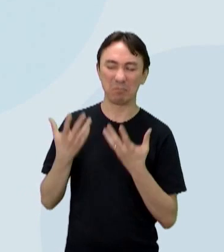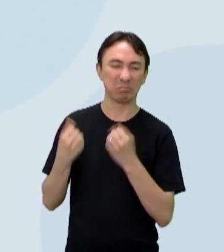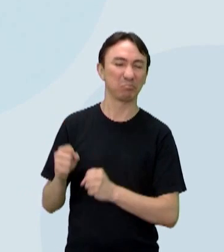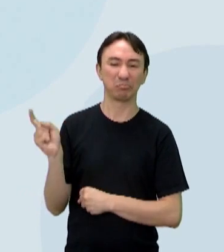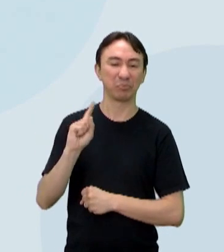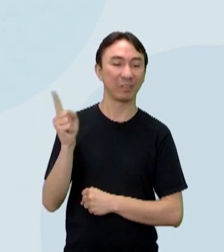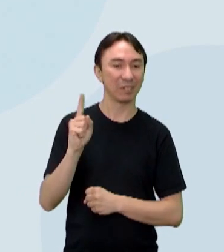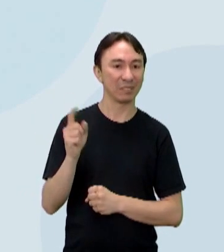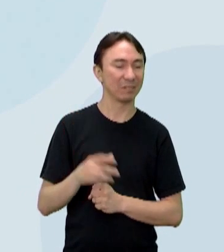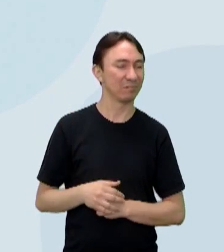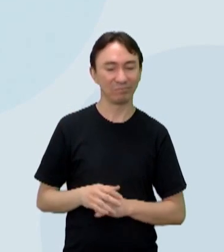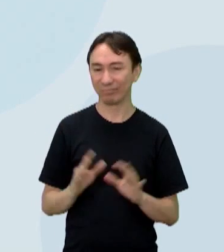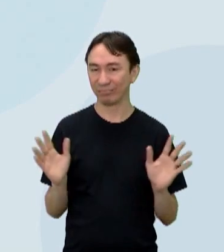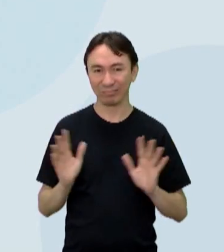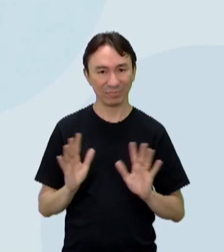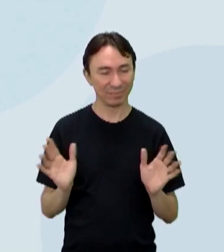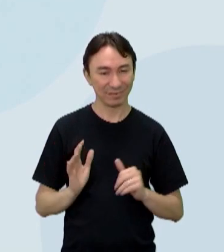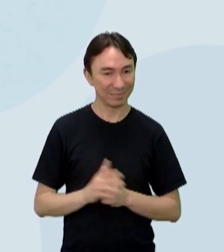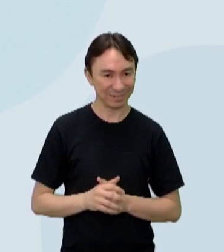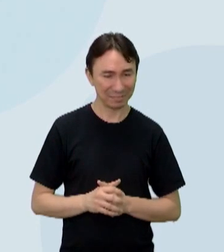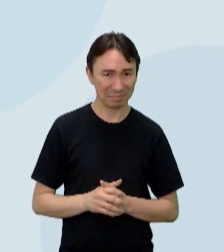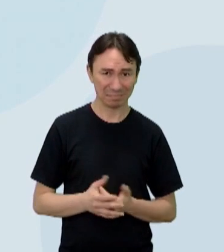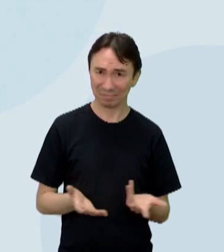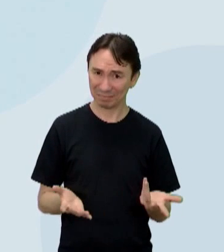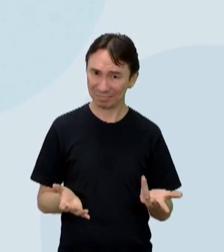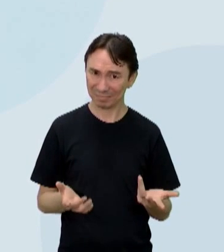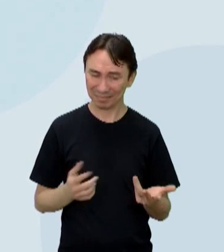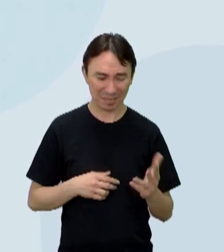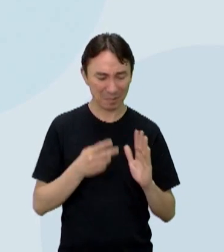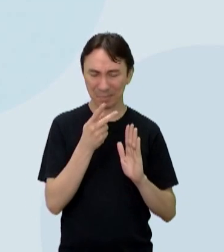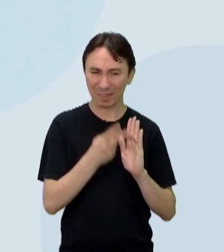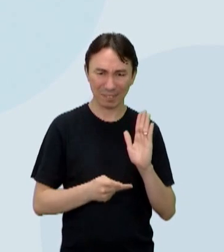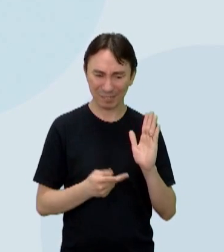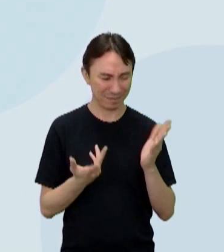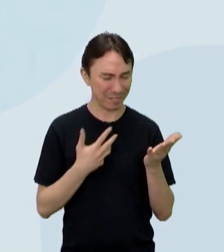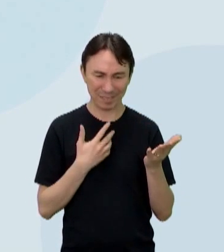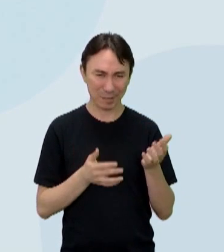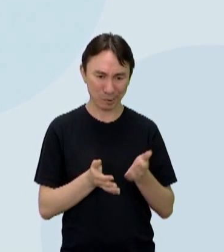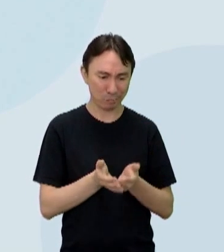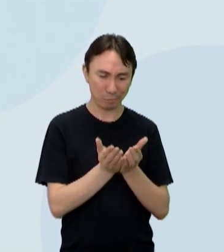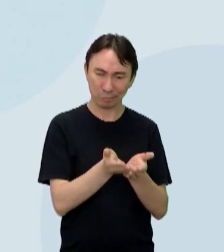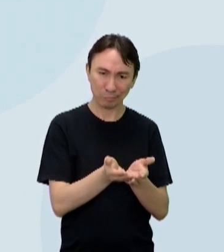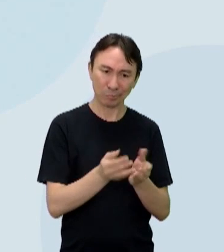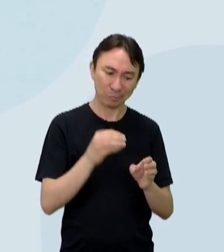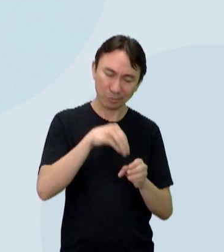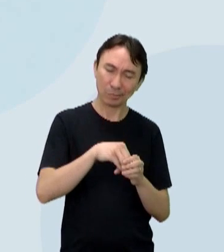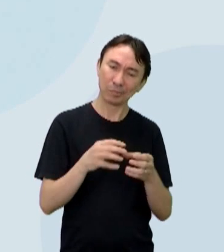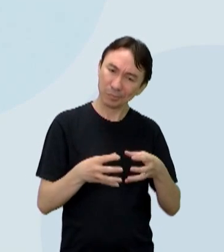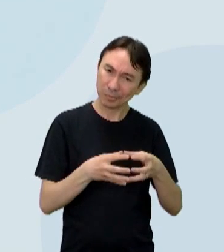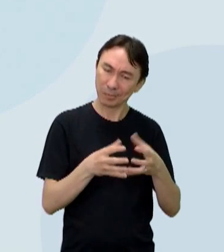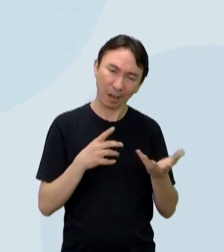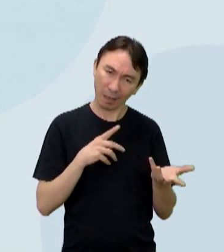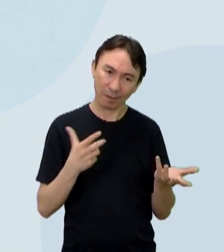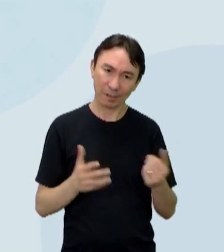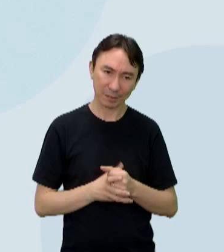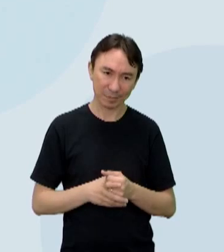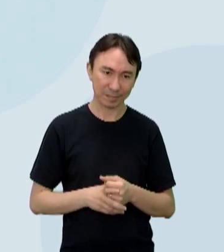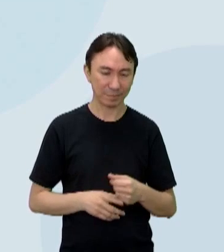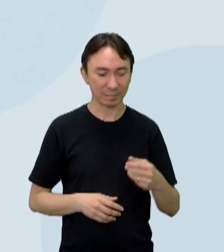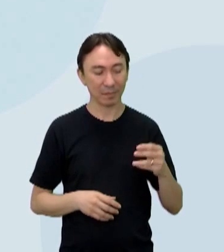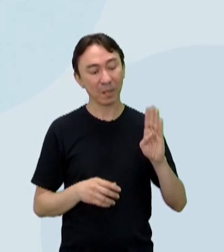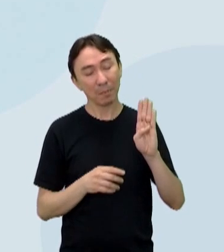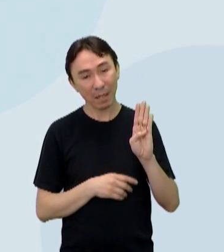ali, né? Naquele Não. enunciado. Porque se tivesse sido recusado, nem teria a tripulação, certo? Os mantimentos estavam